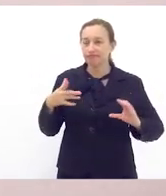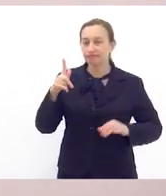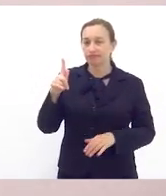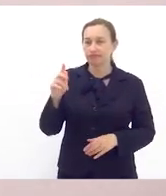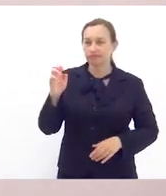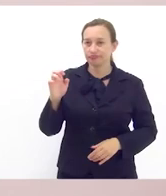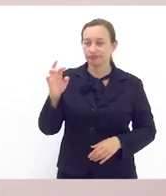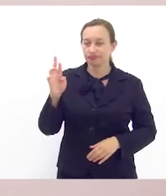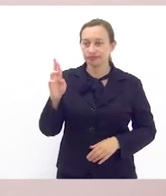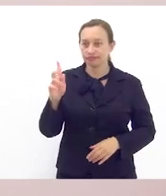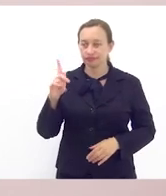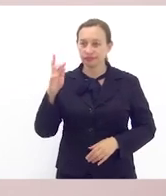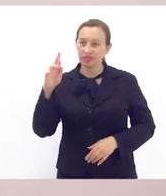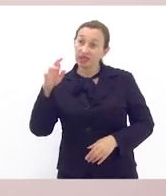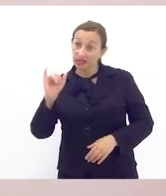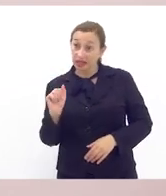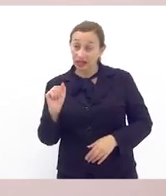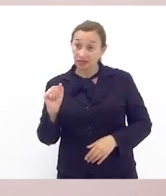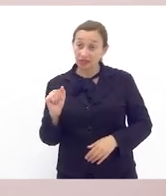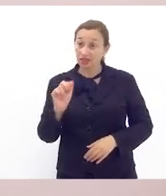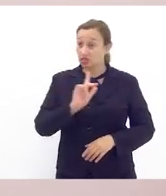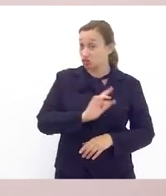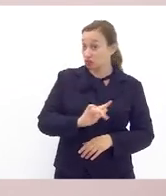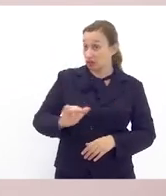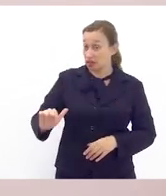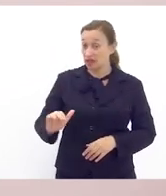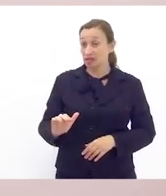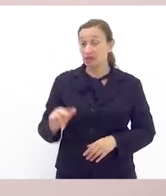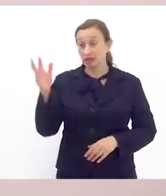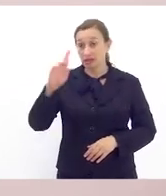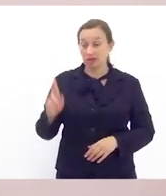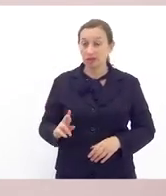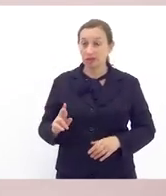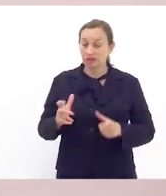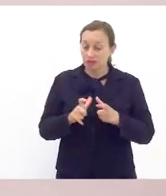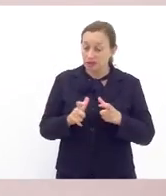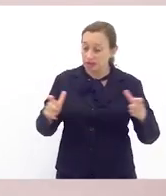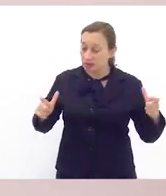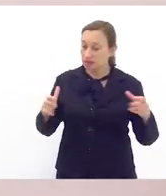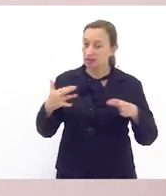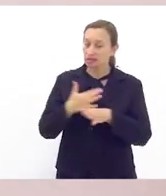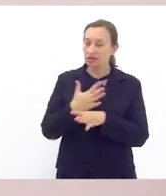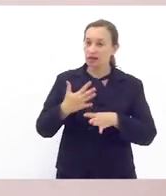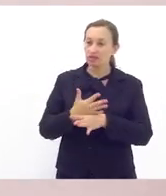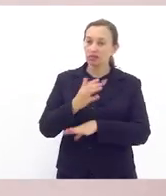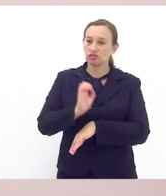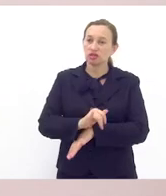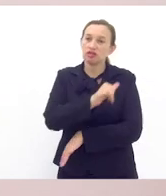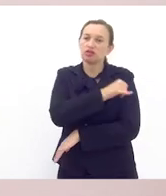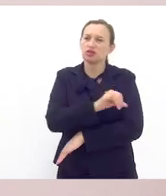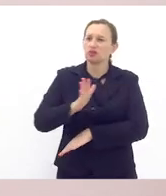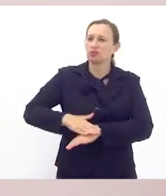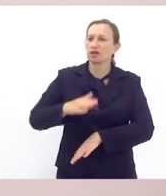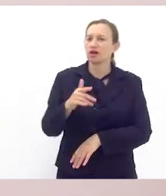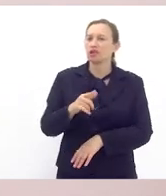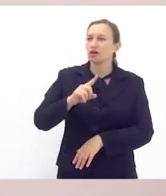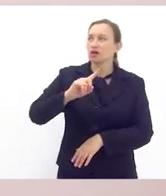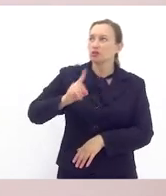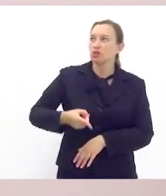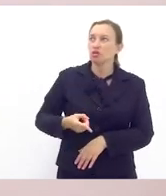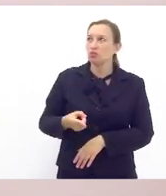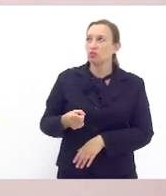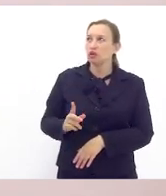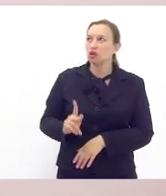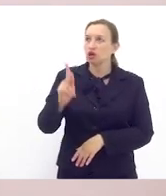muito diferenciada Rezende é uma das maiores cidades do Estado do Rio de Janeiro com mais de mil quilômetros